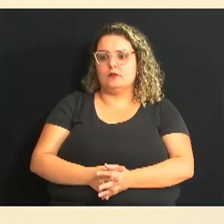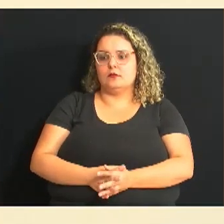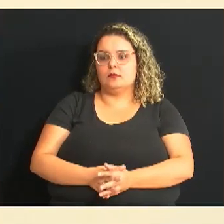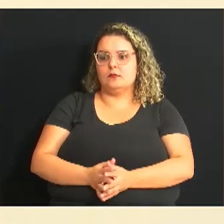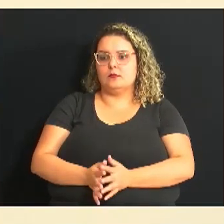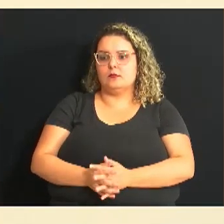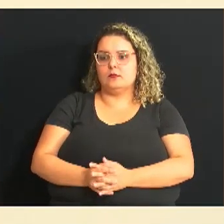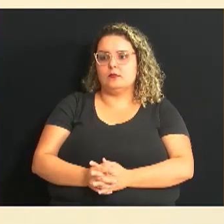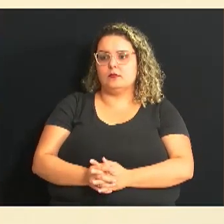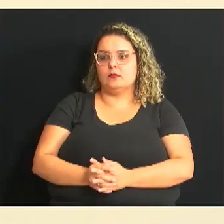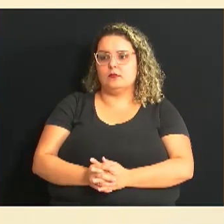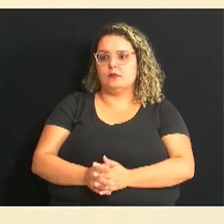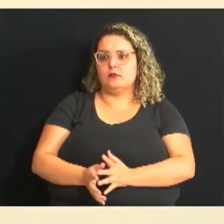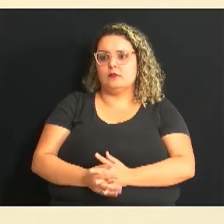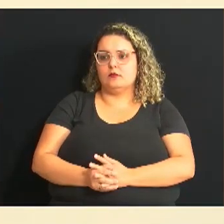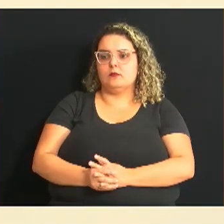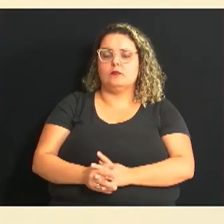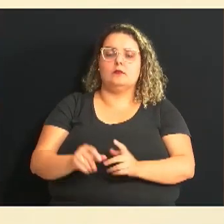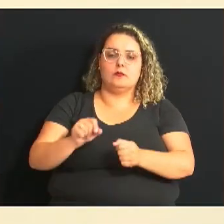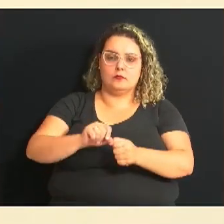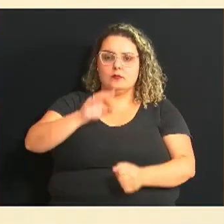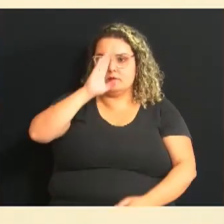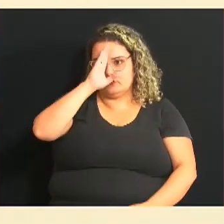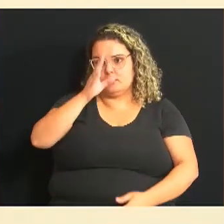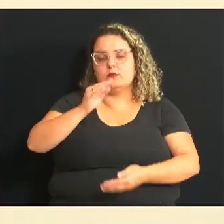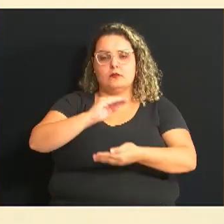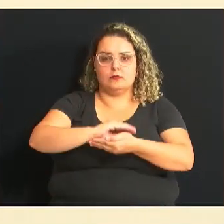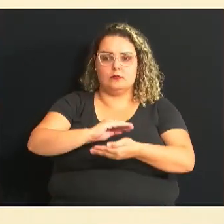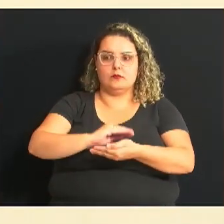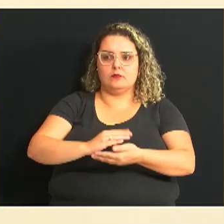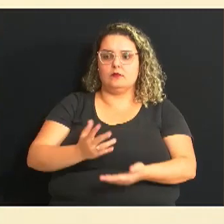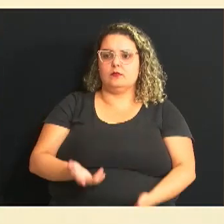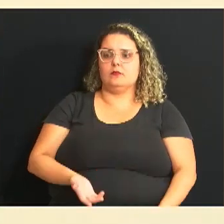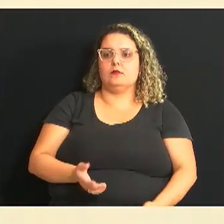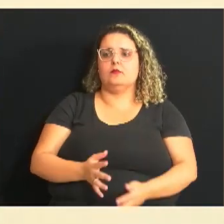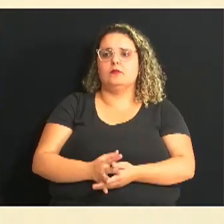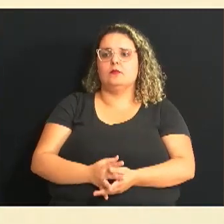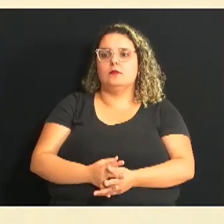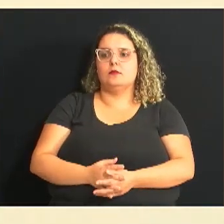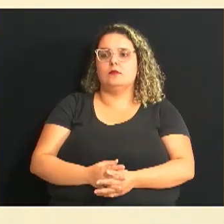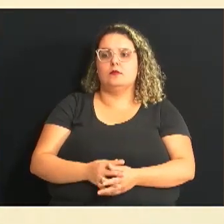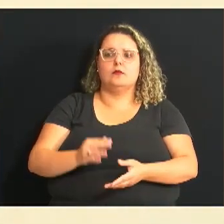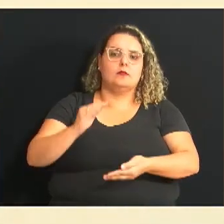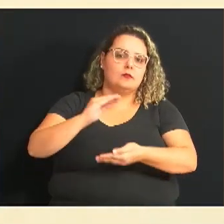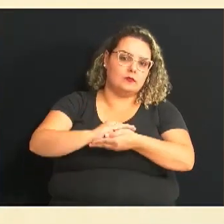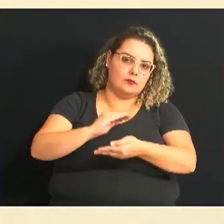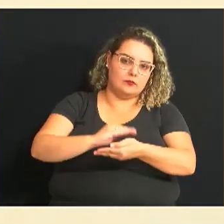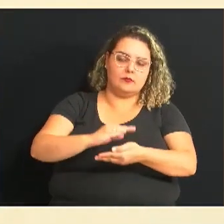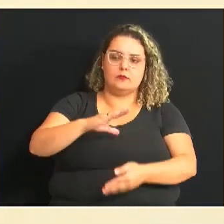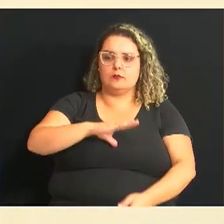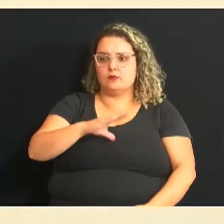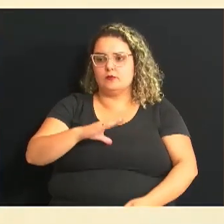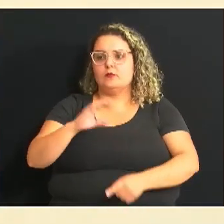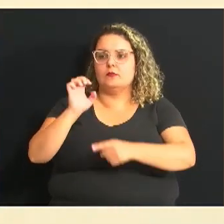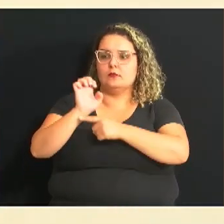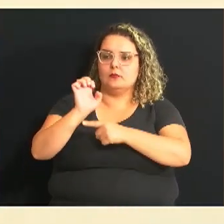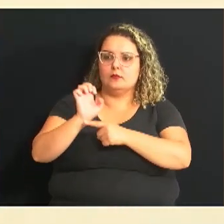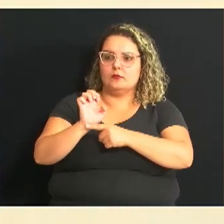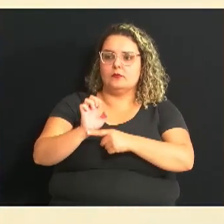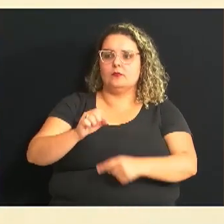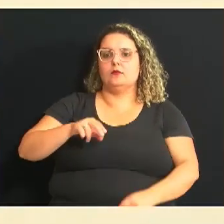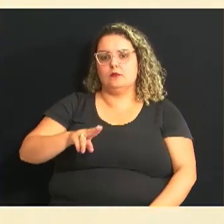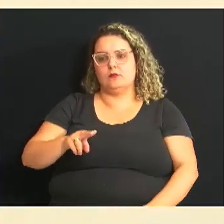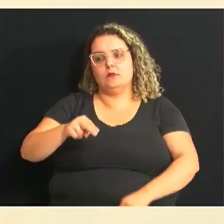que seja feita diretamente para os fundos regularmente constituídos, sejam eles fundos municipais, estaduais ou fundo